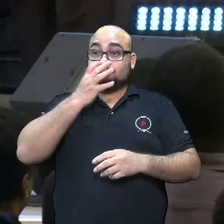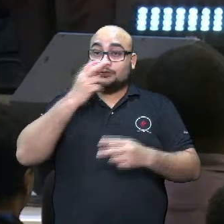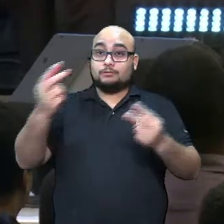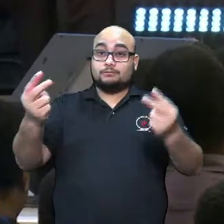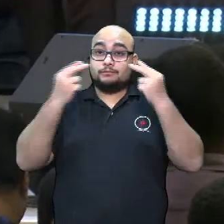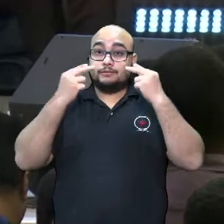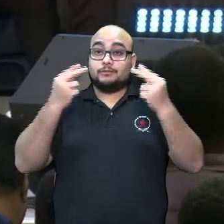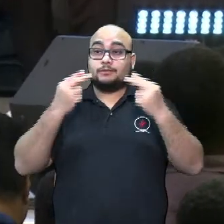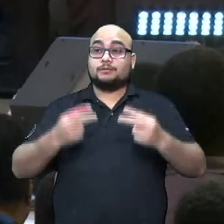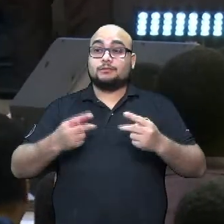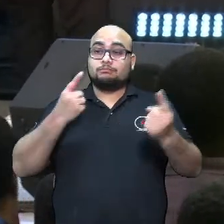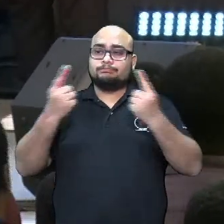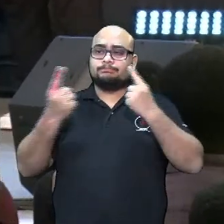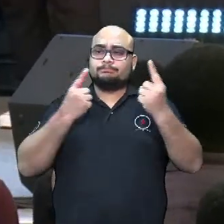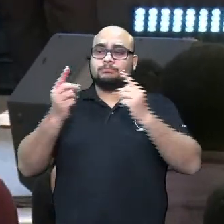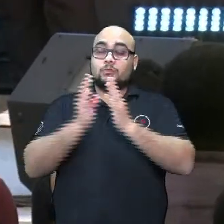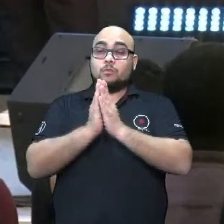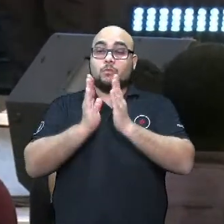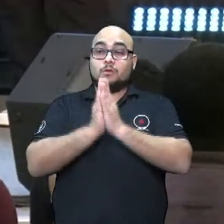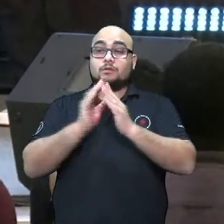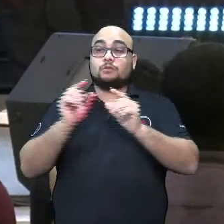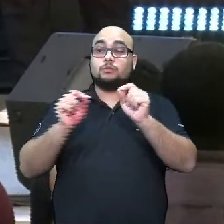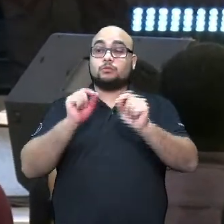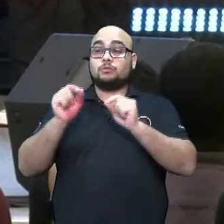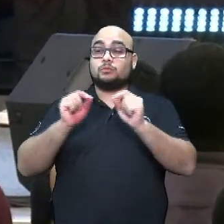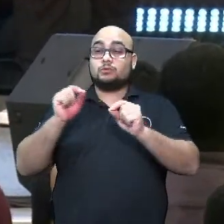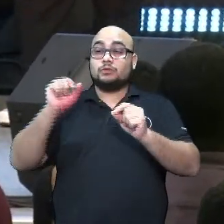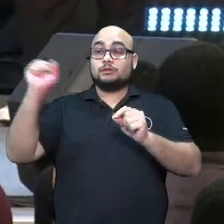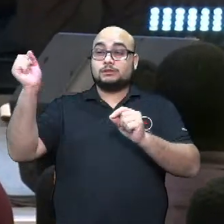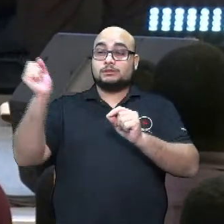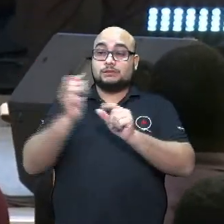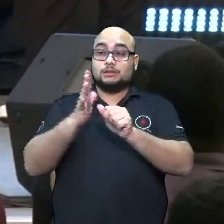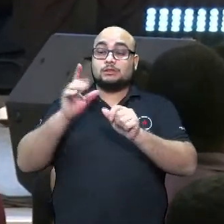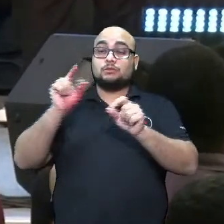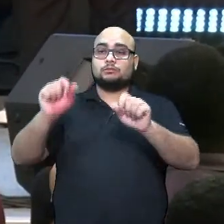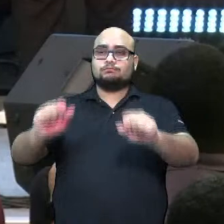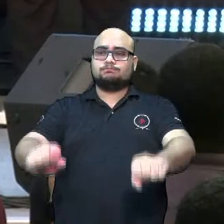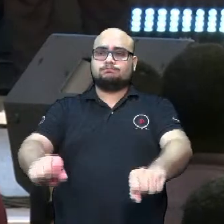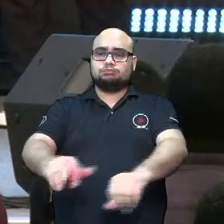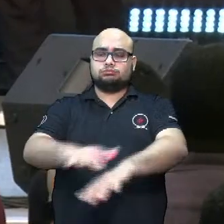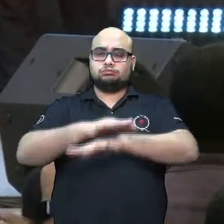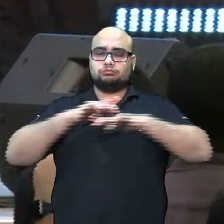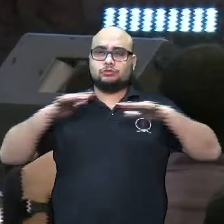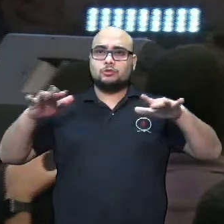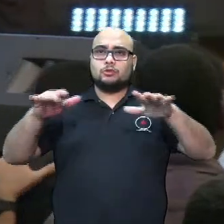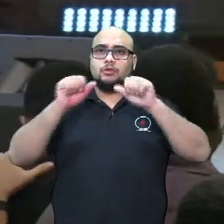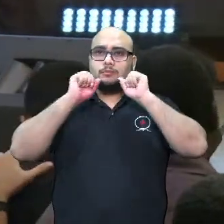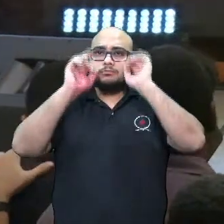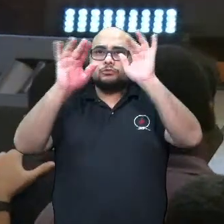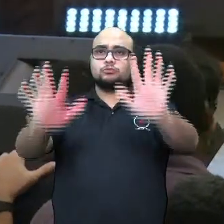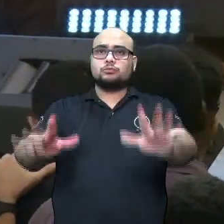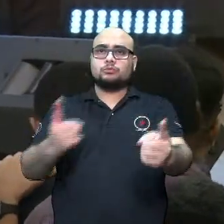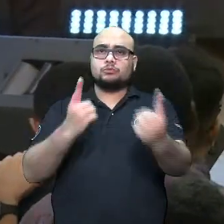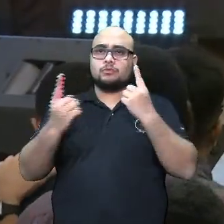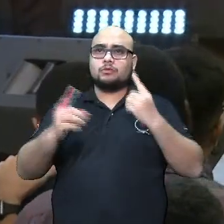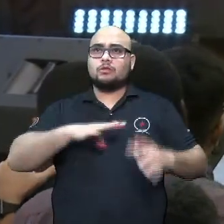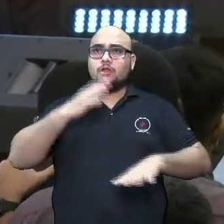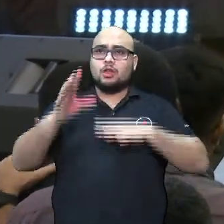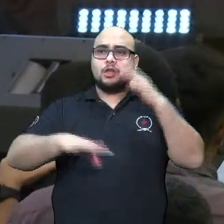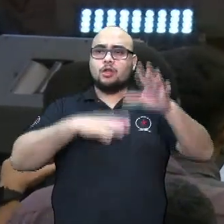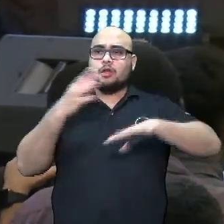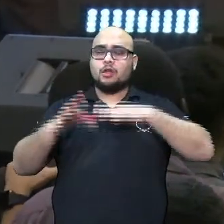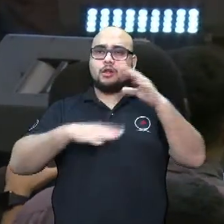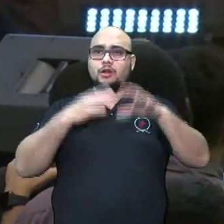Deus. Há uma graça sobre esse lugar. Isso, venha, minha filha, venha. Que coragem. Você conseguiu, não tem problema, isso,